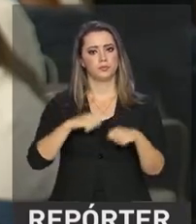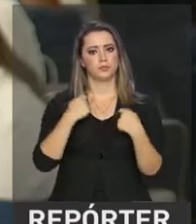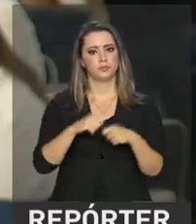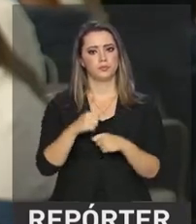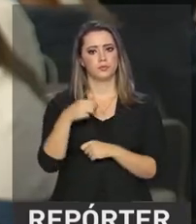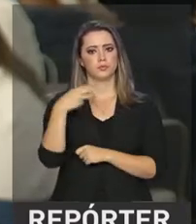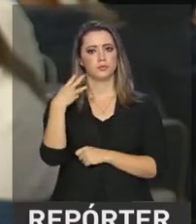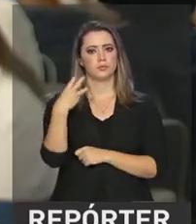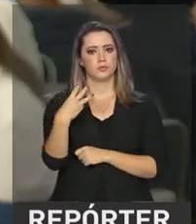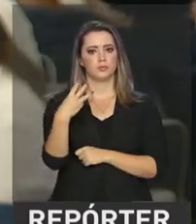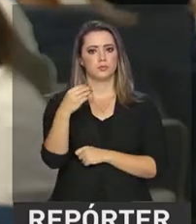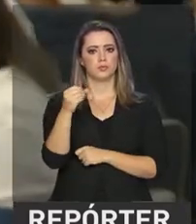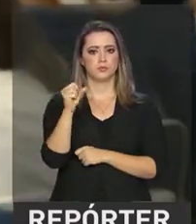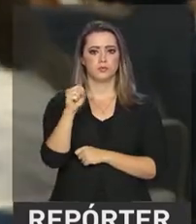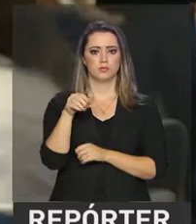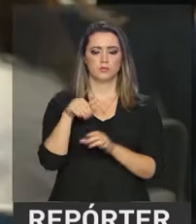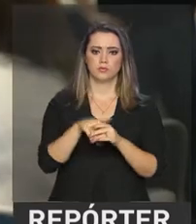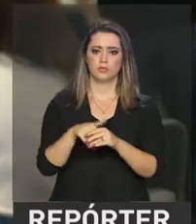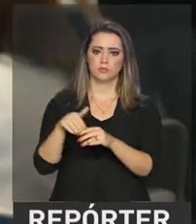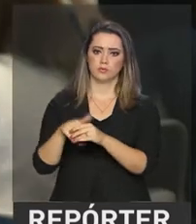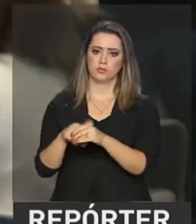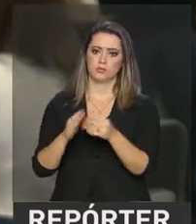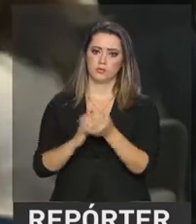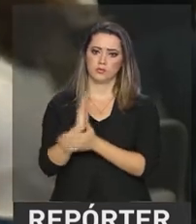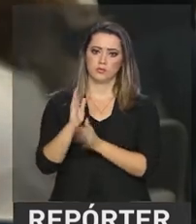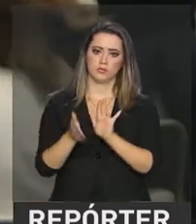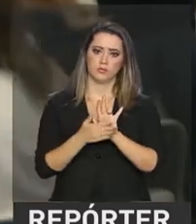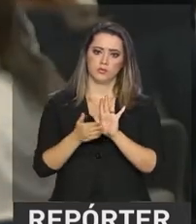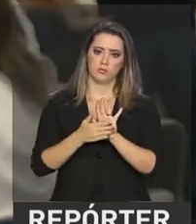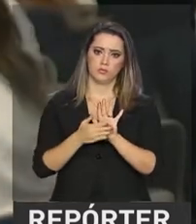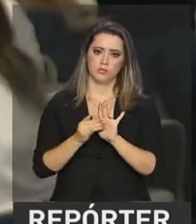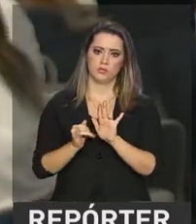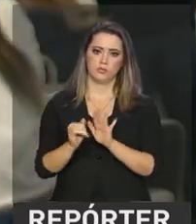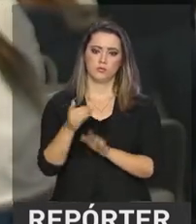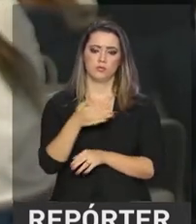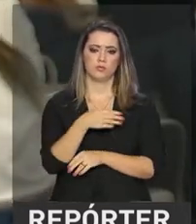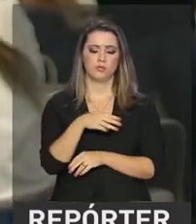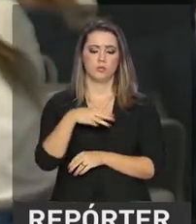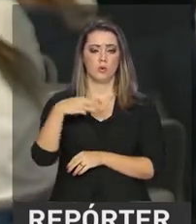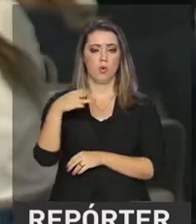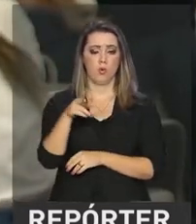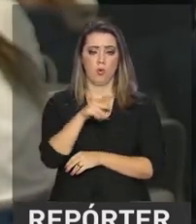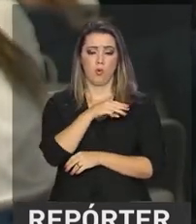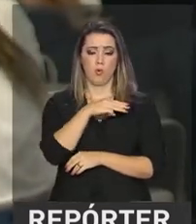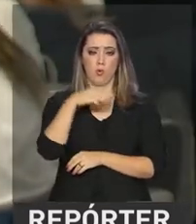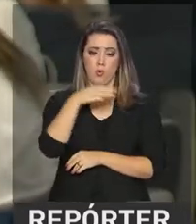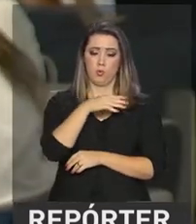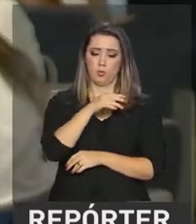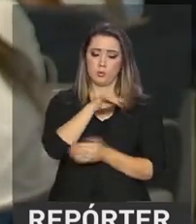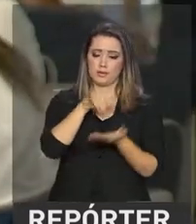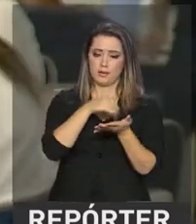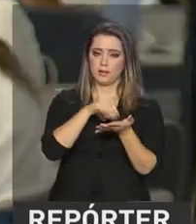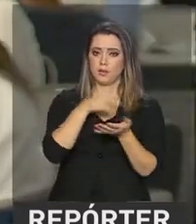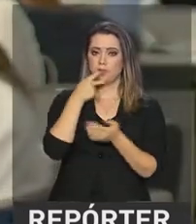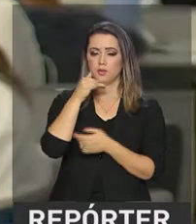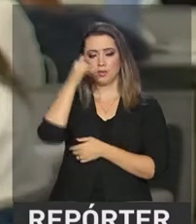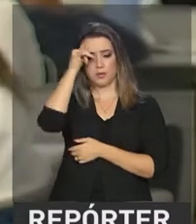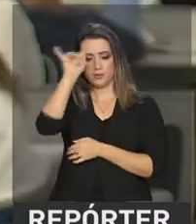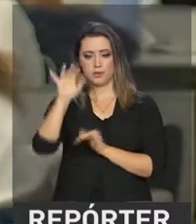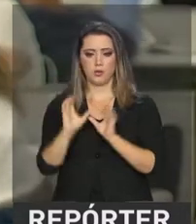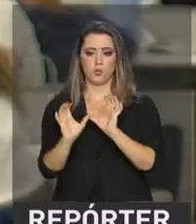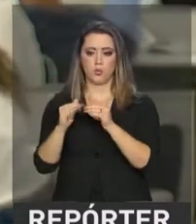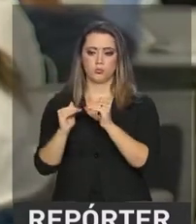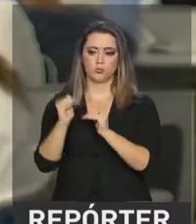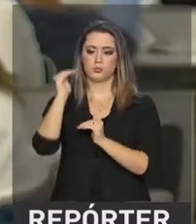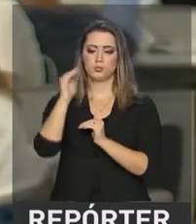necessários 308 votos para aprovar a proposta. Segundo Marcelo Caetano, a ideia é combater privilégios